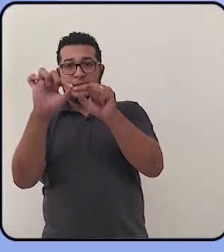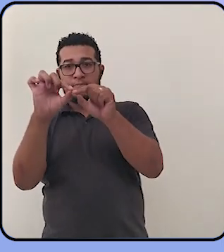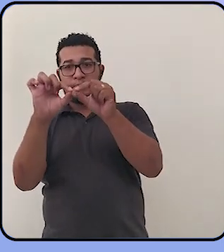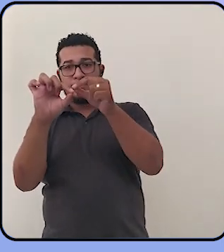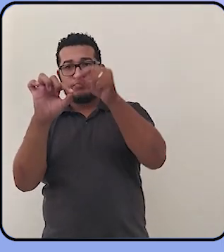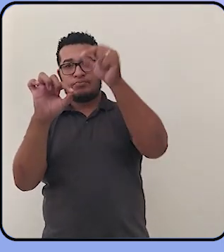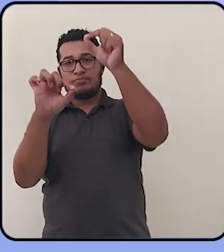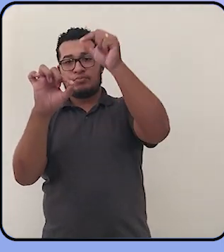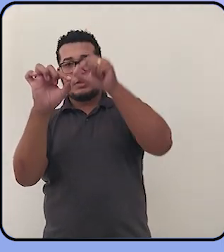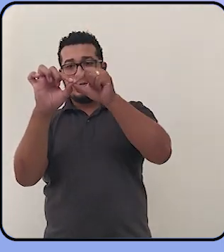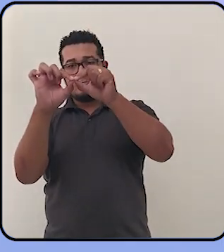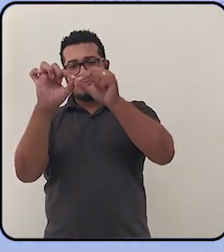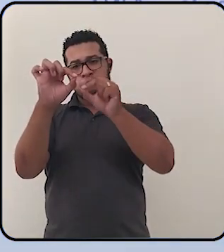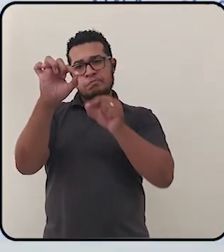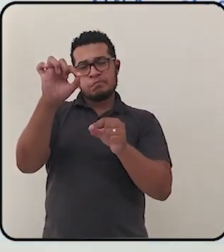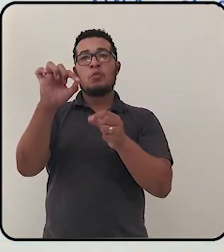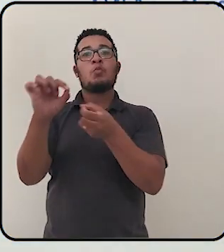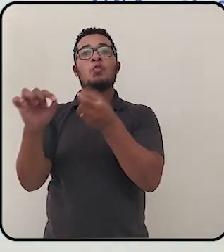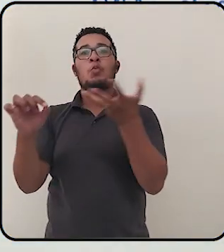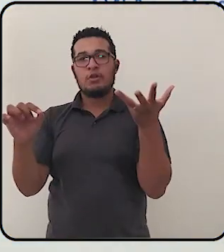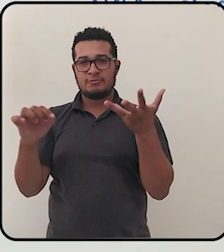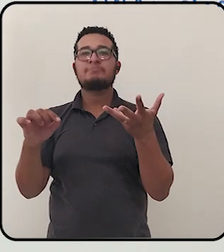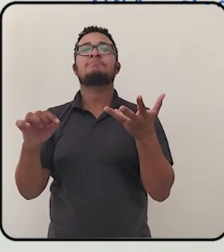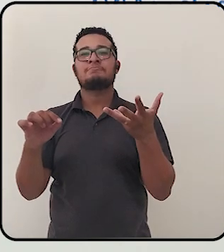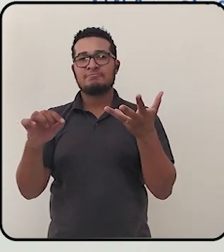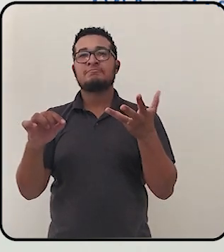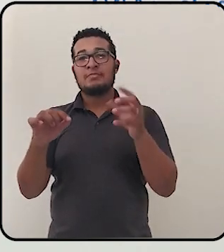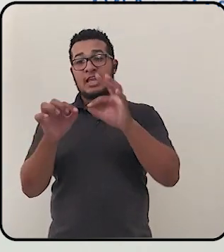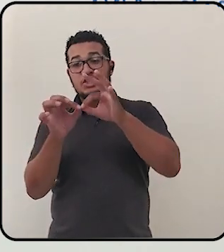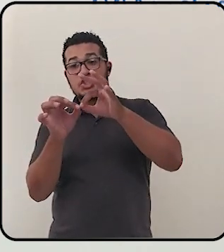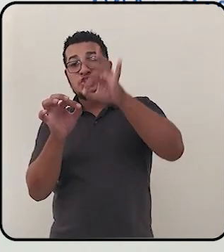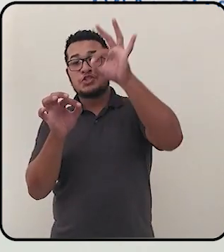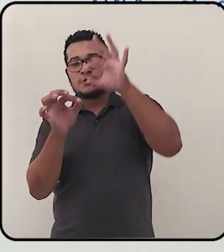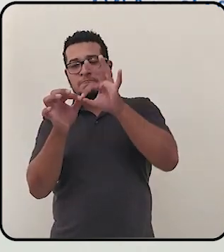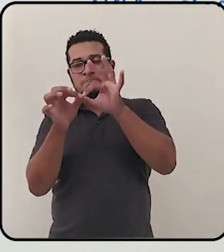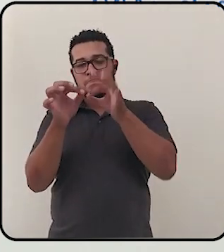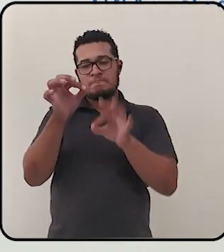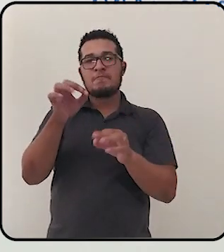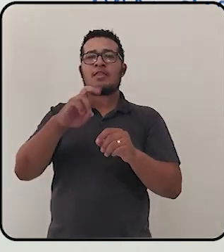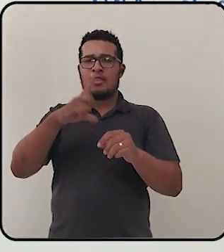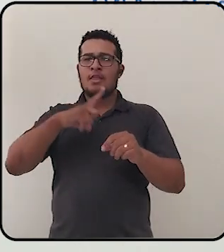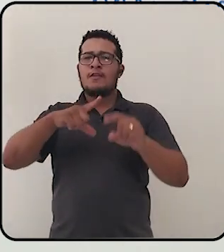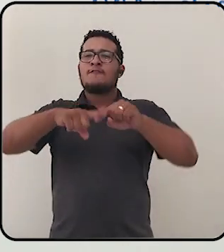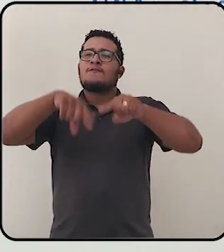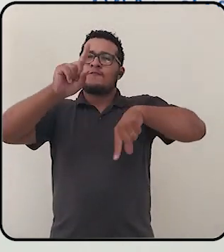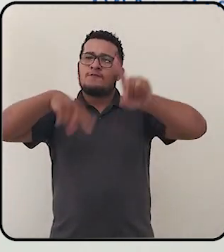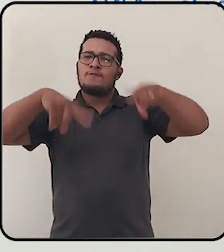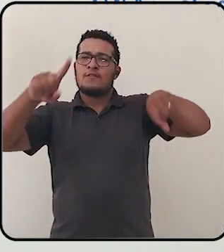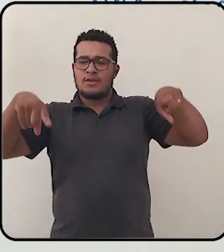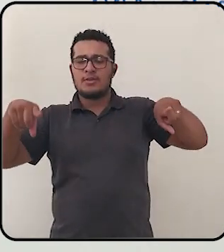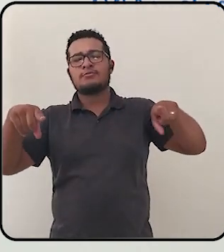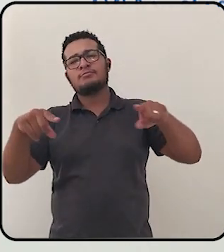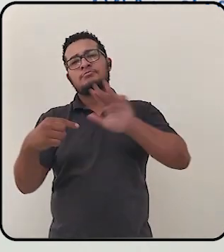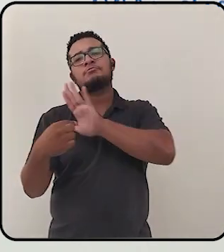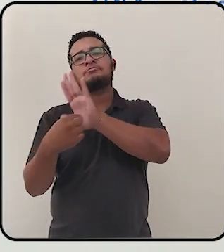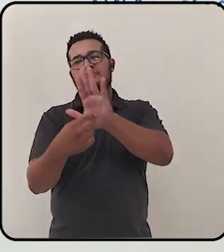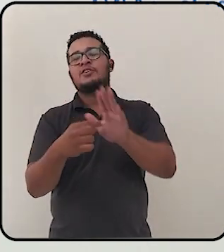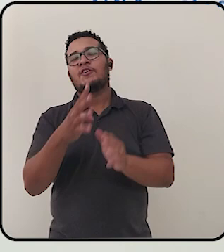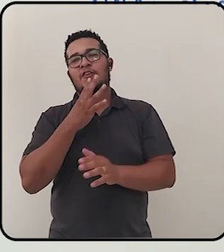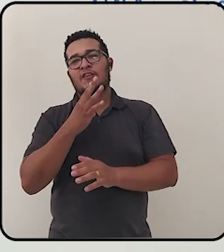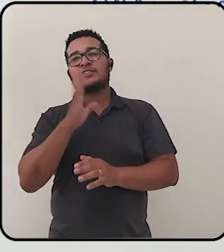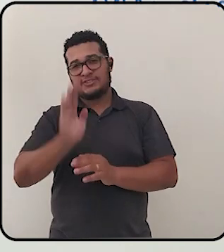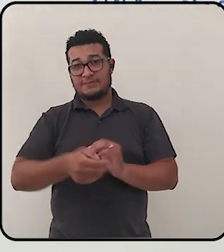em relação à linha do Equador. Essa distância ela vai variar, como está no plano cartesiano, vocês puderam